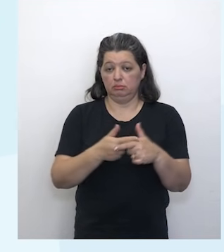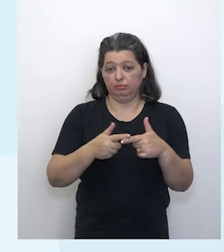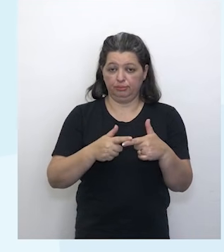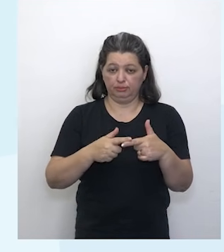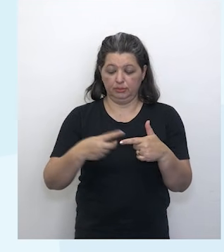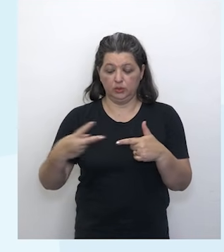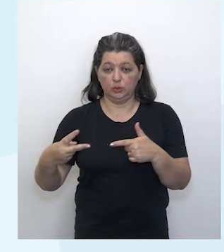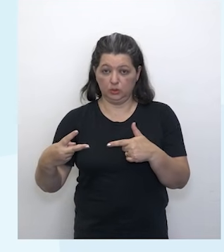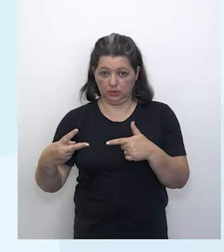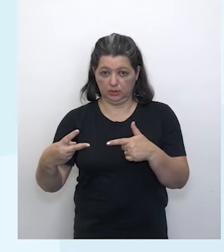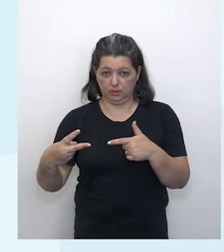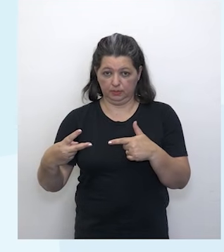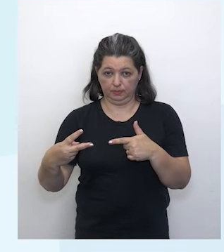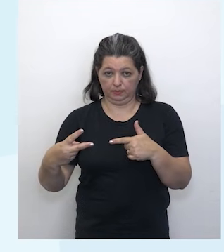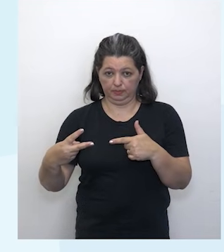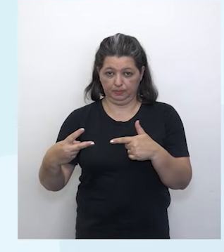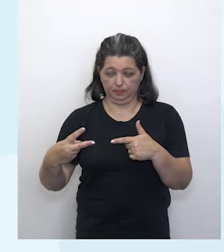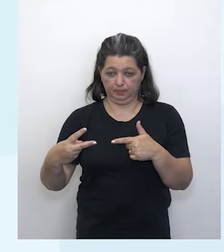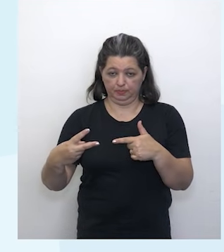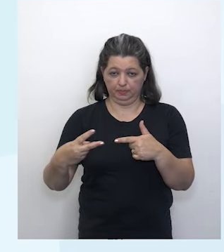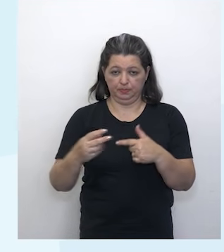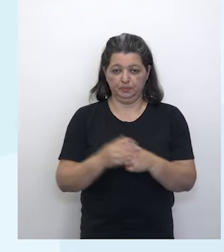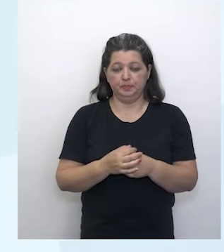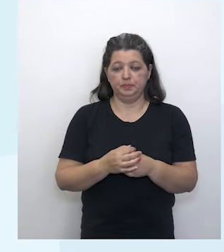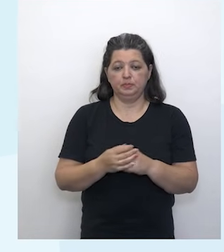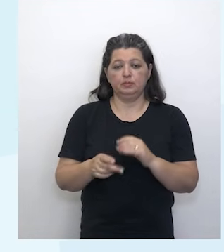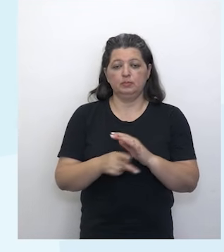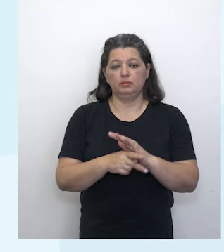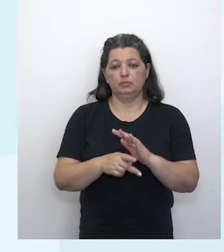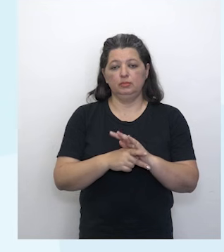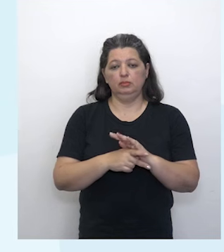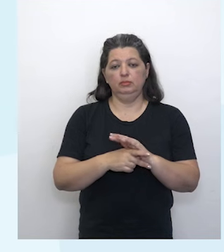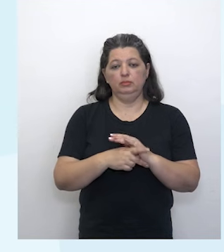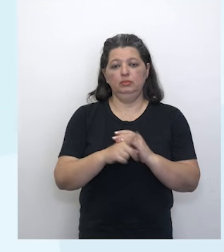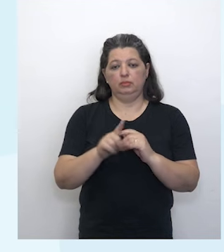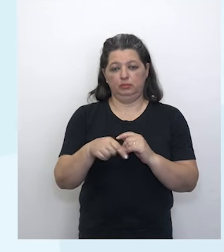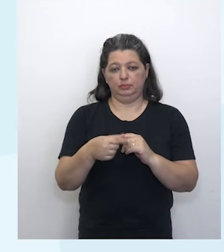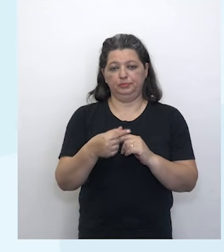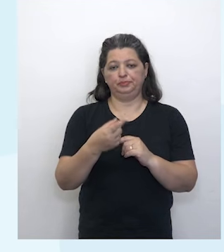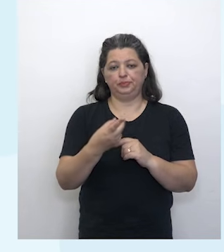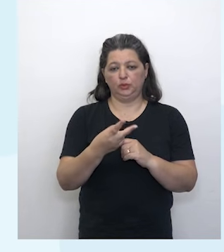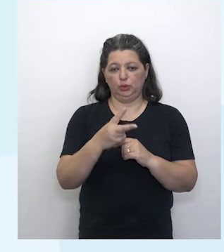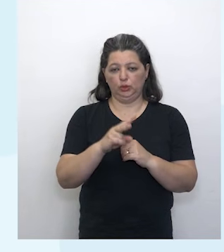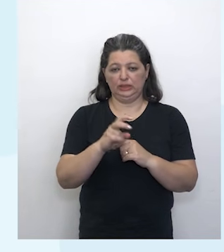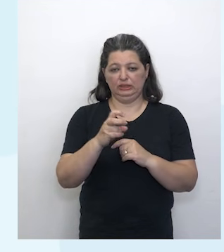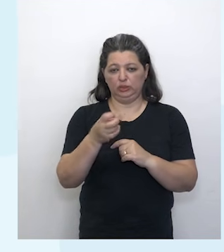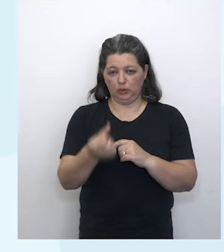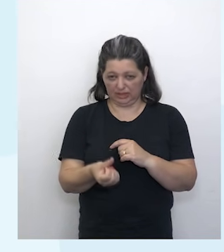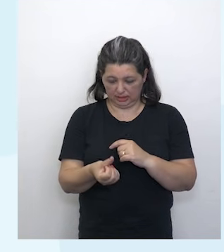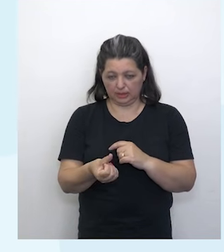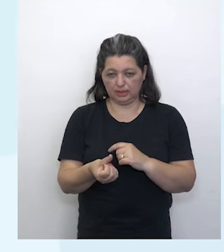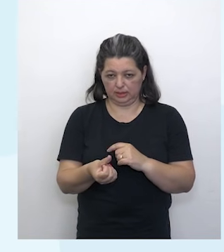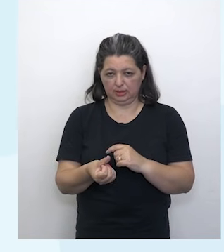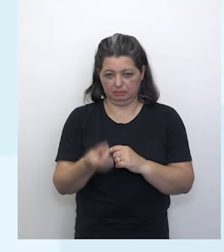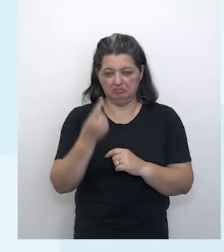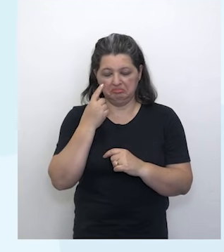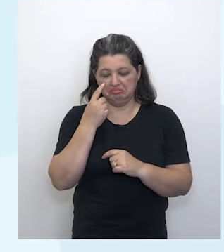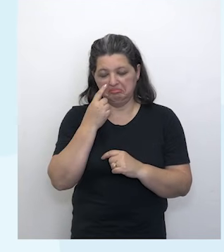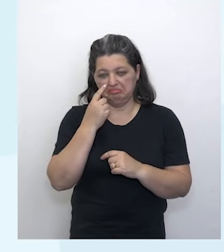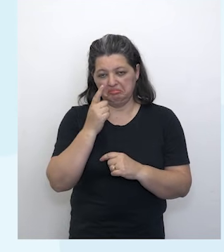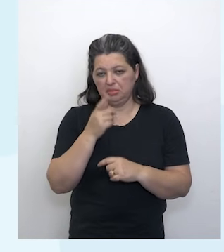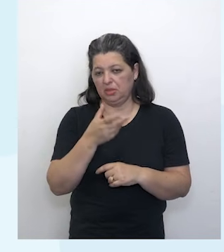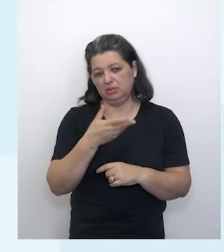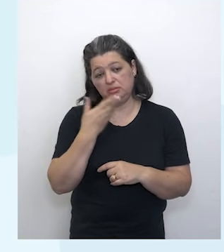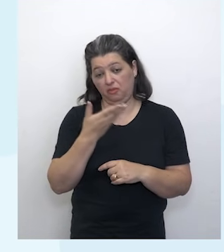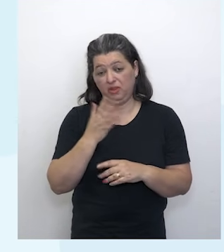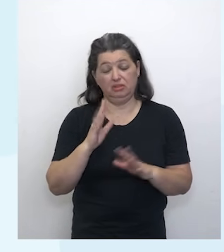novo. Metade de 500, 250. Metade de 12, 6. Então, 256. Ó, eu faço rapidinho assim. Não